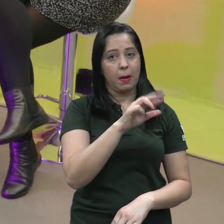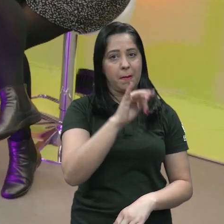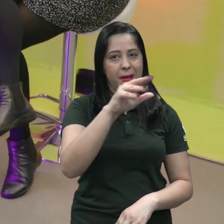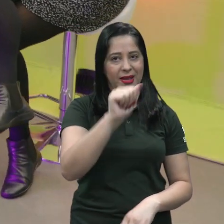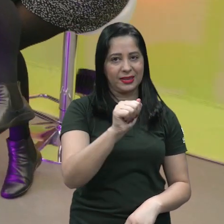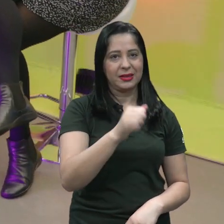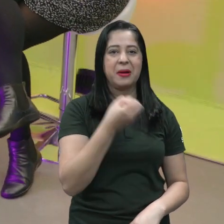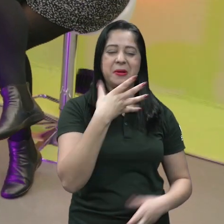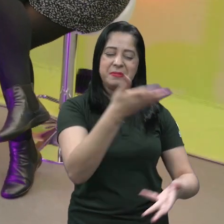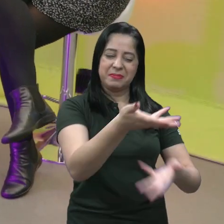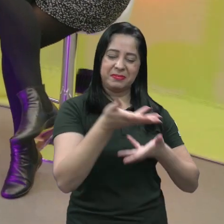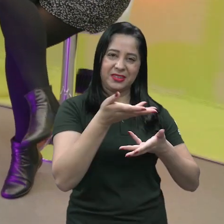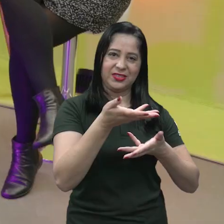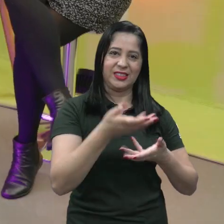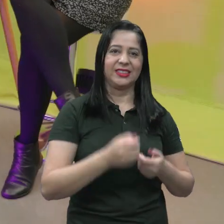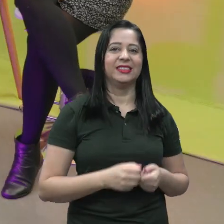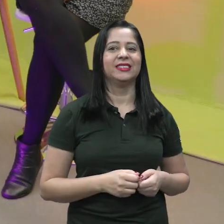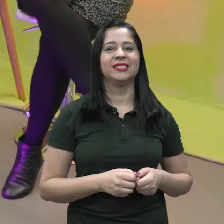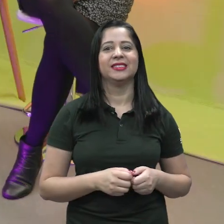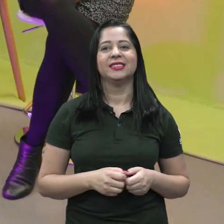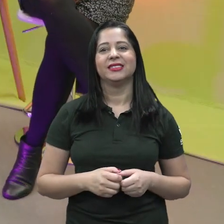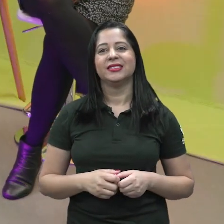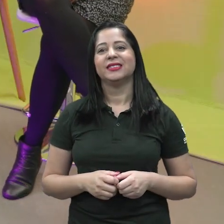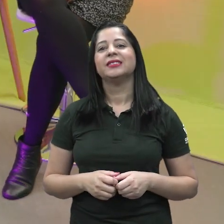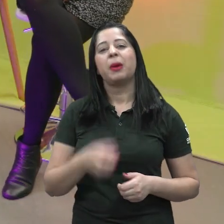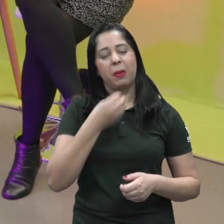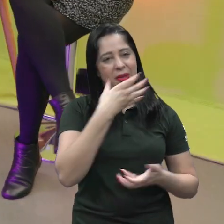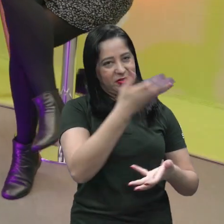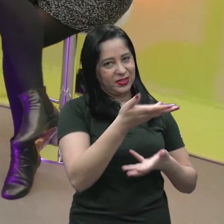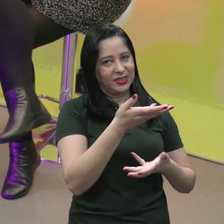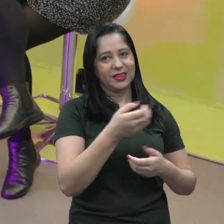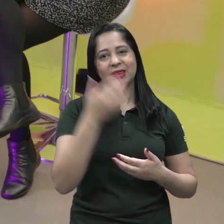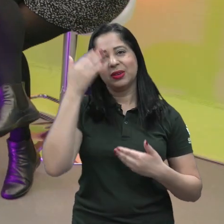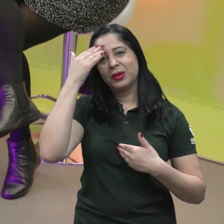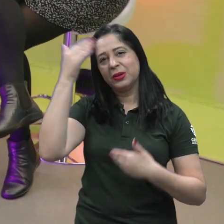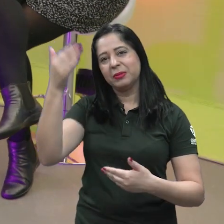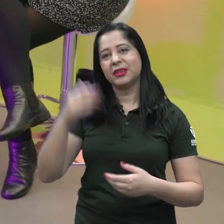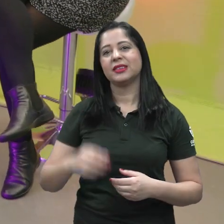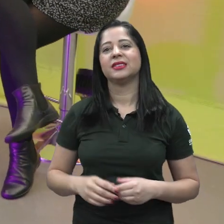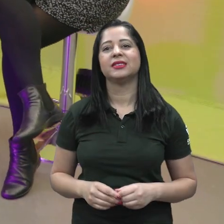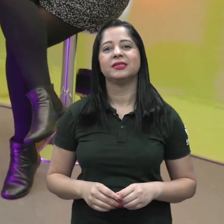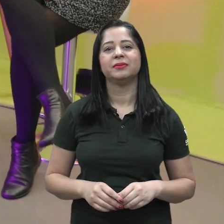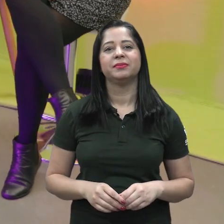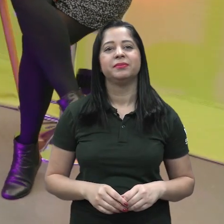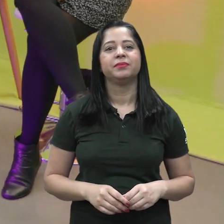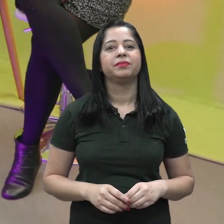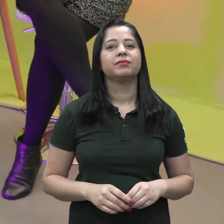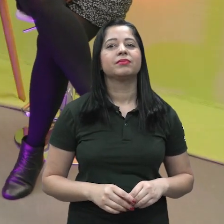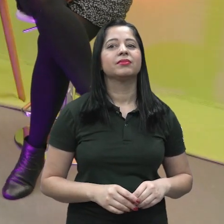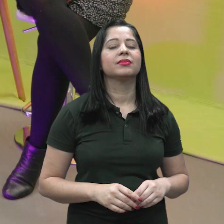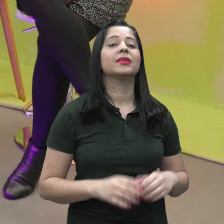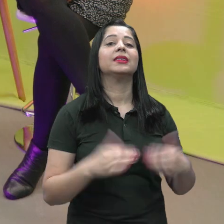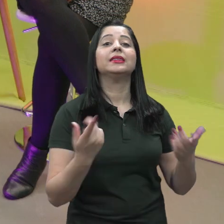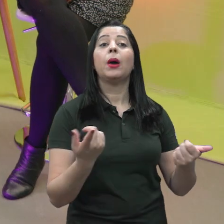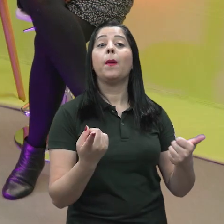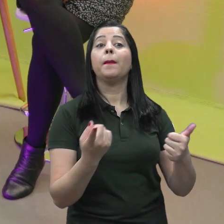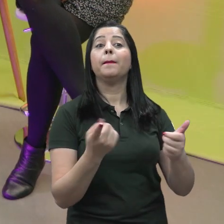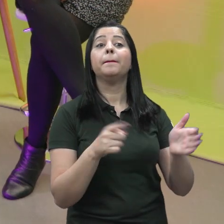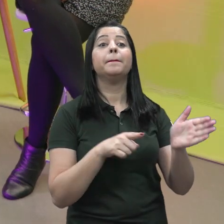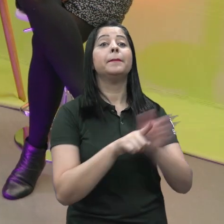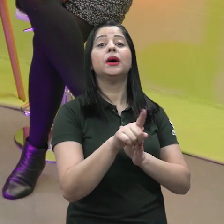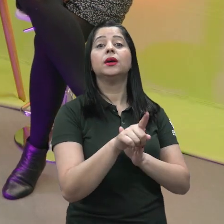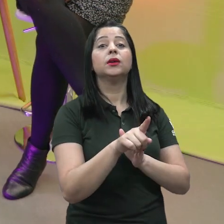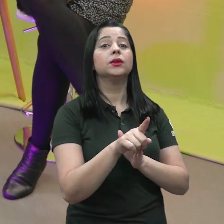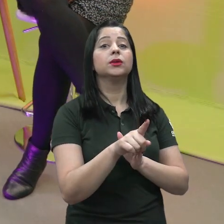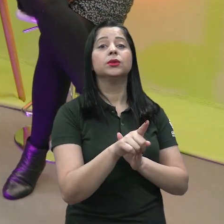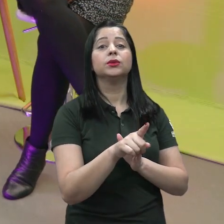dela. Seja muito bem-vinda, Lidiane, ao Conexão Cultura. Bem-vinda. Muito obrigada pelo convite. Bom, eu acho que a primeira pergunta, né,